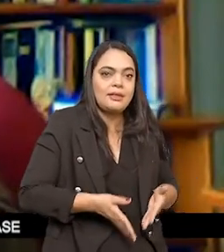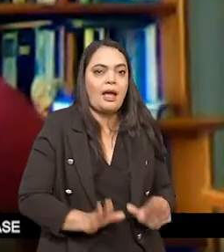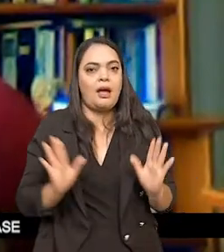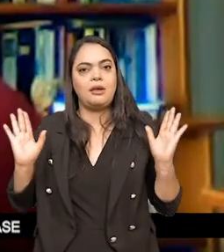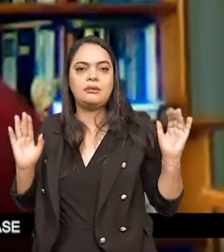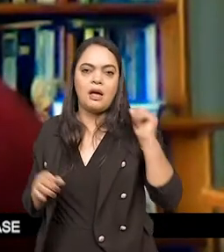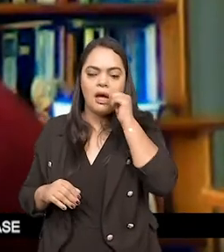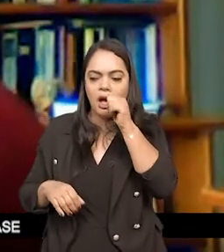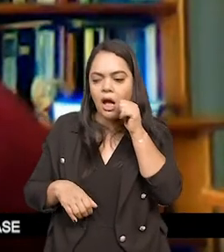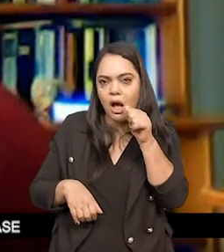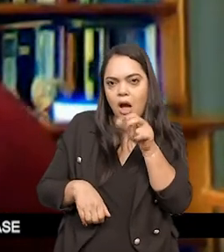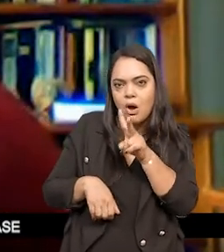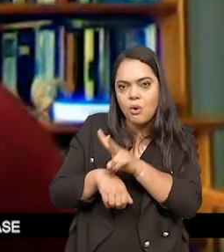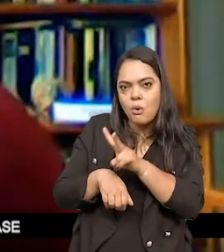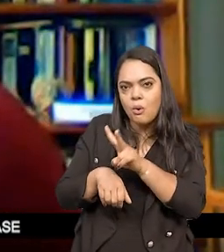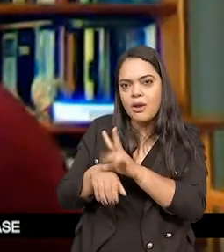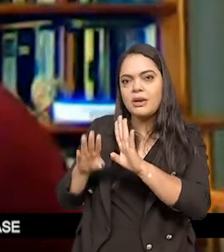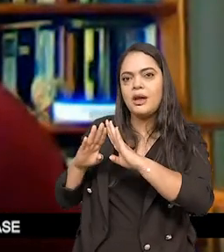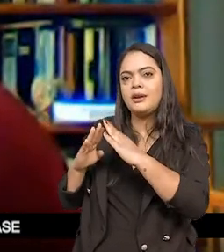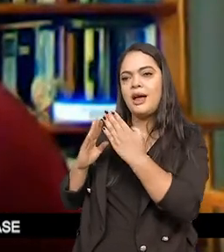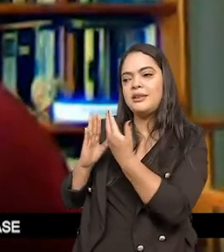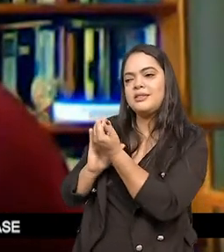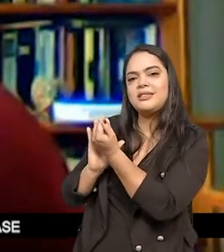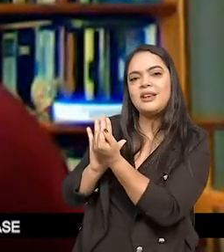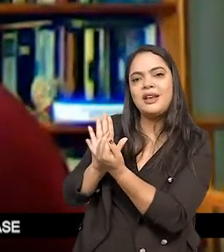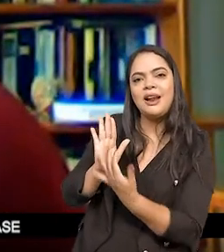A mulher é cuidadora das creches.